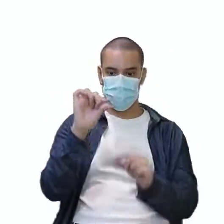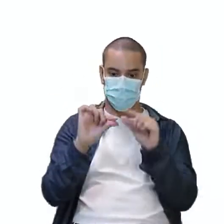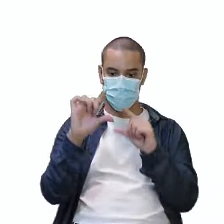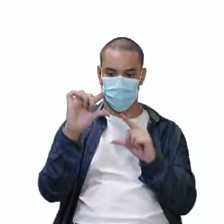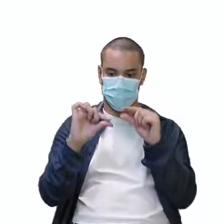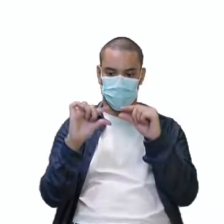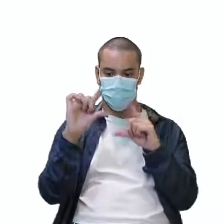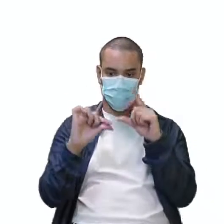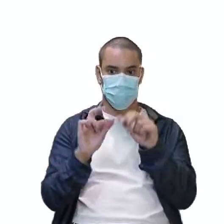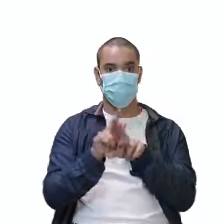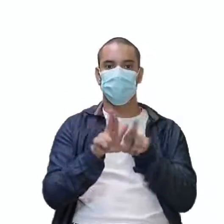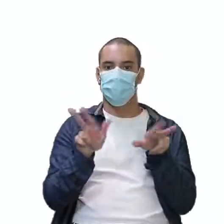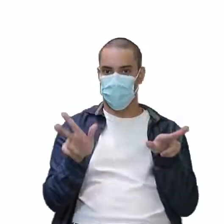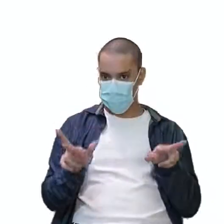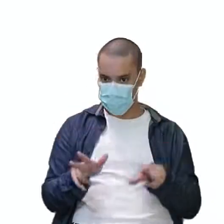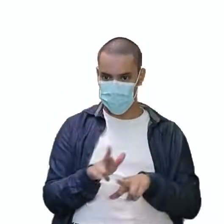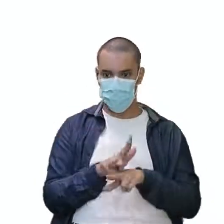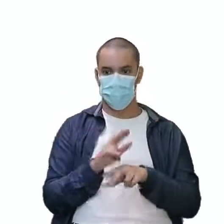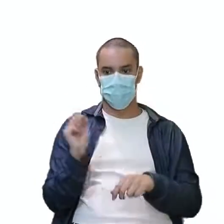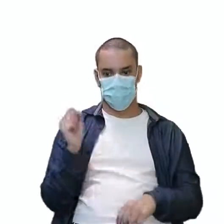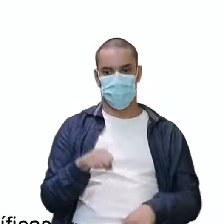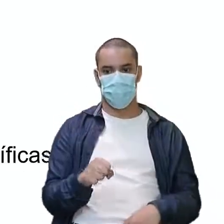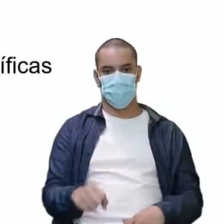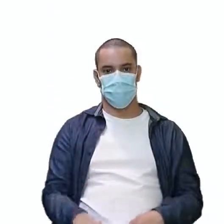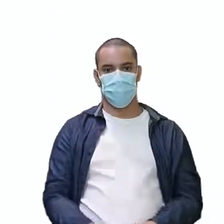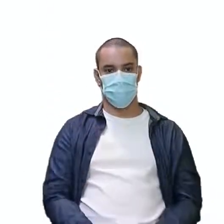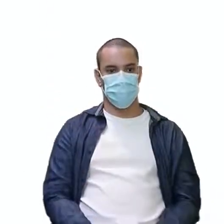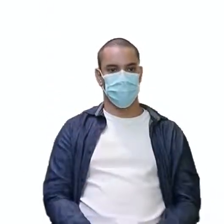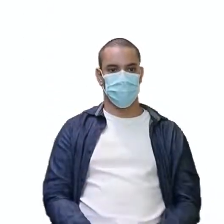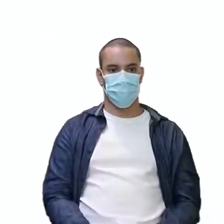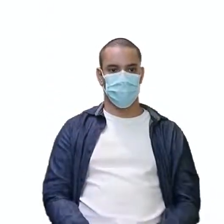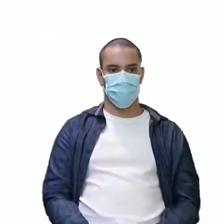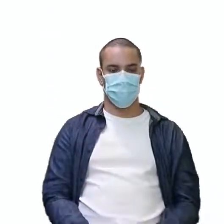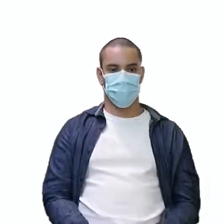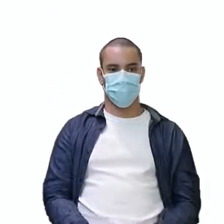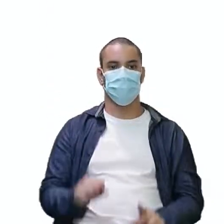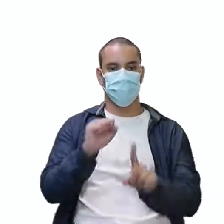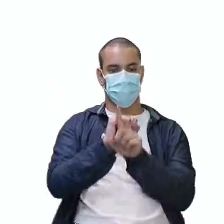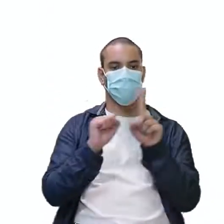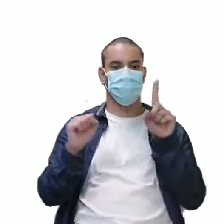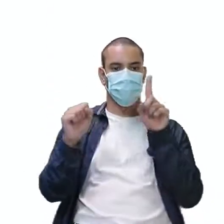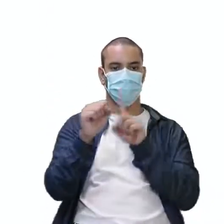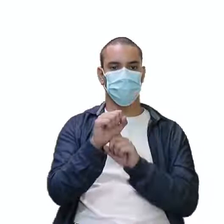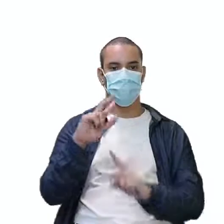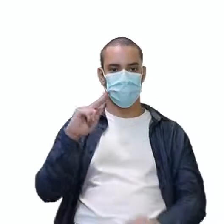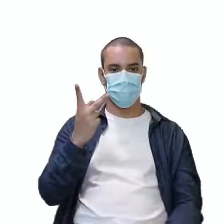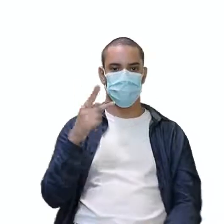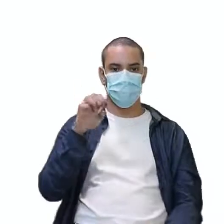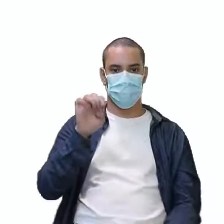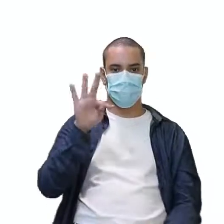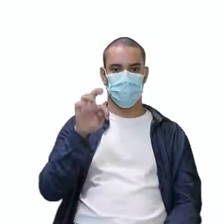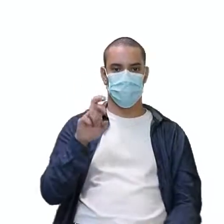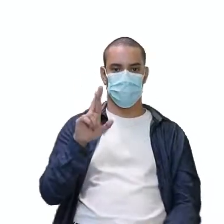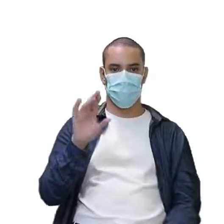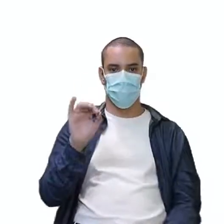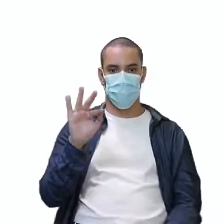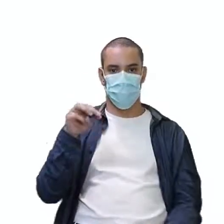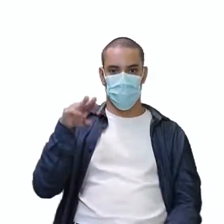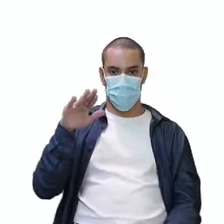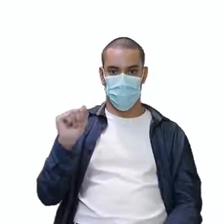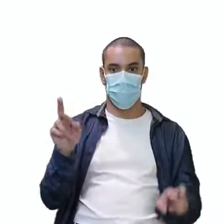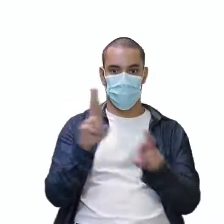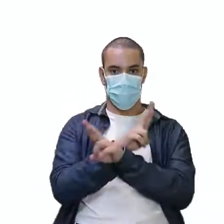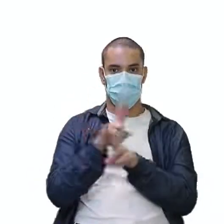né? O tamanho dela é muito grande. B, sociedade heteromorfa com relações